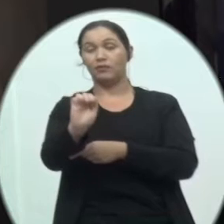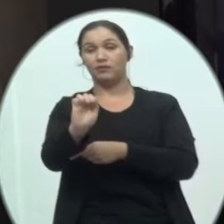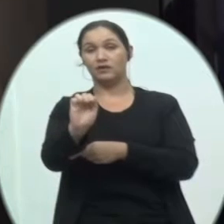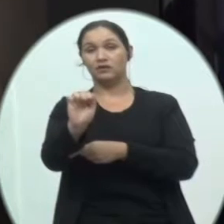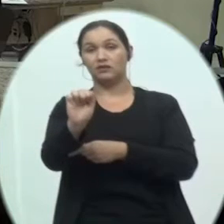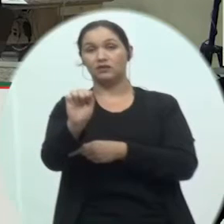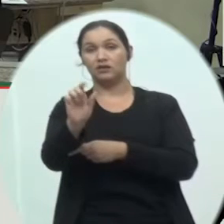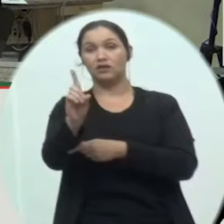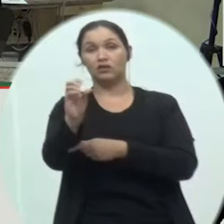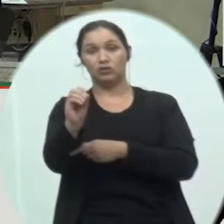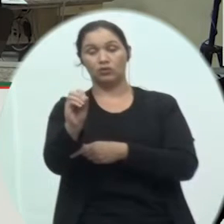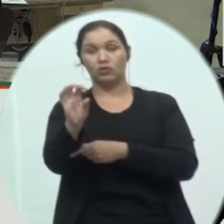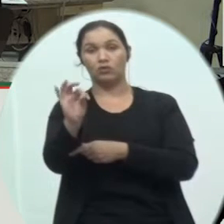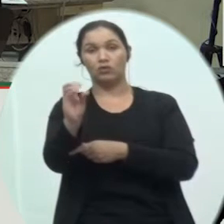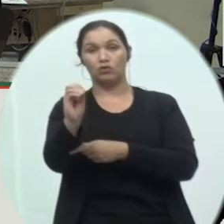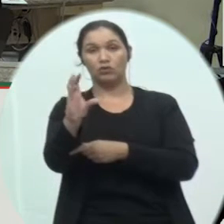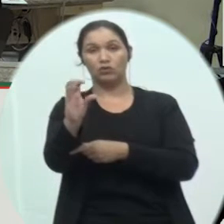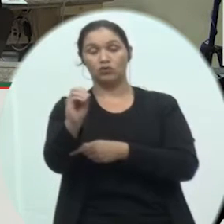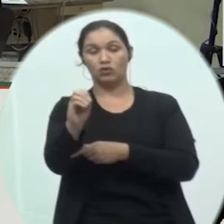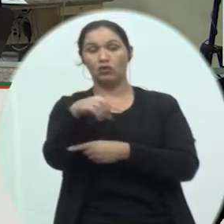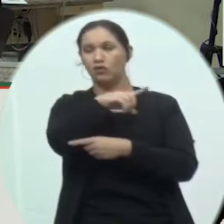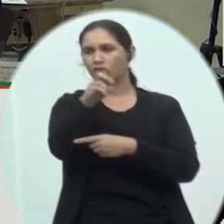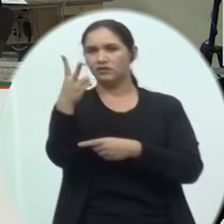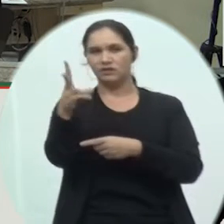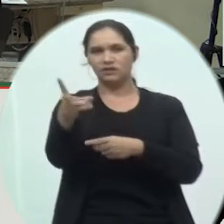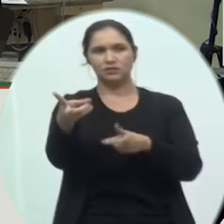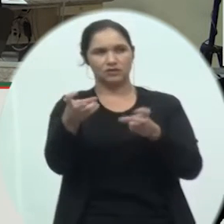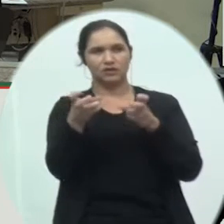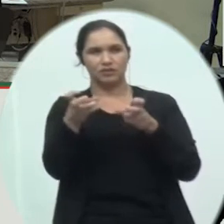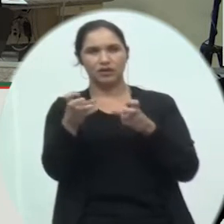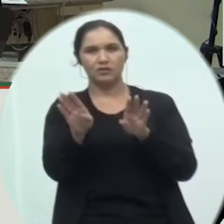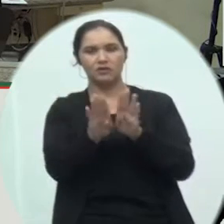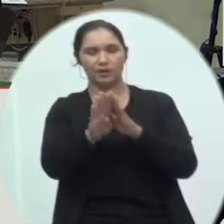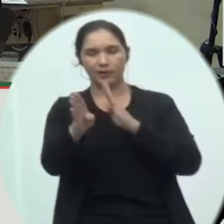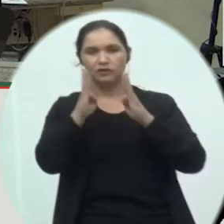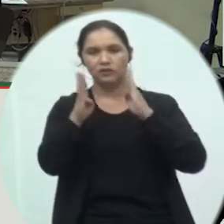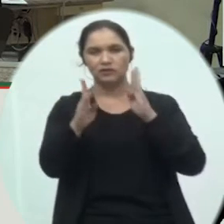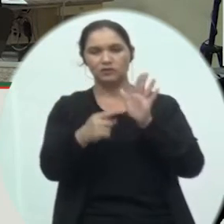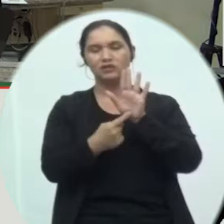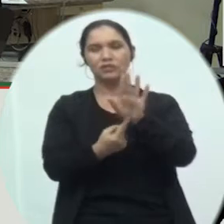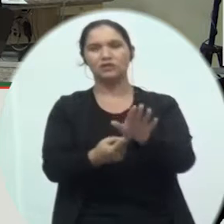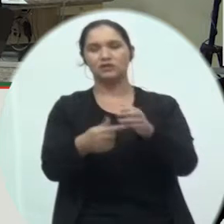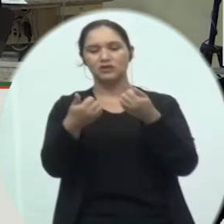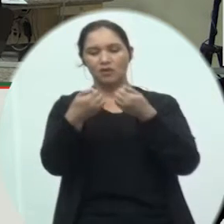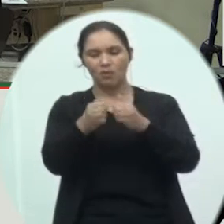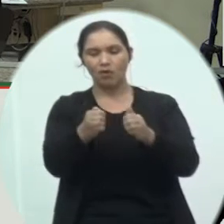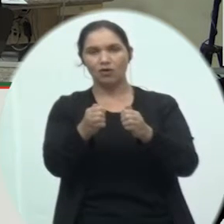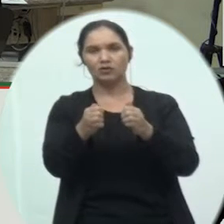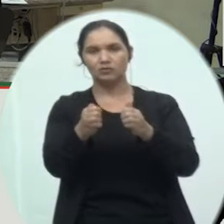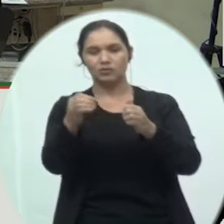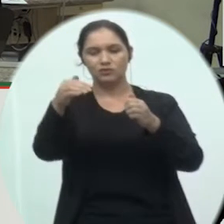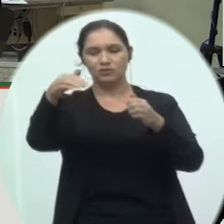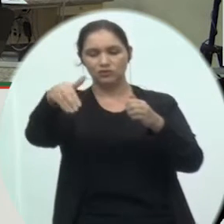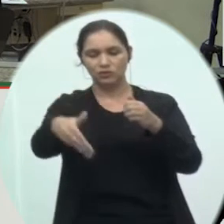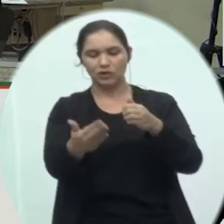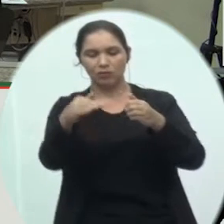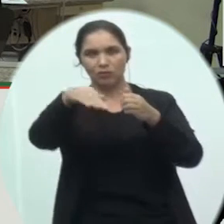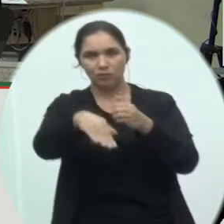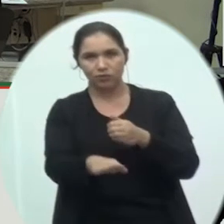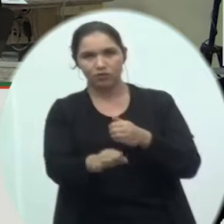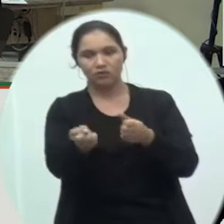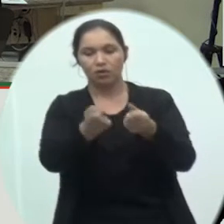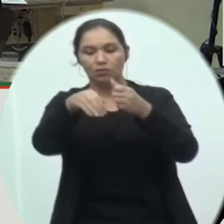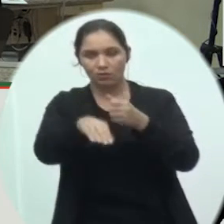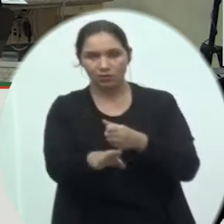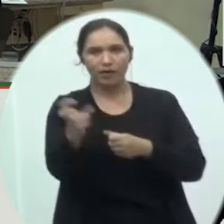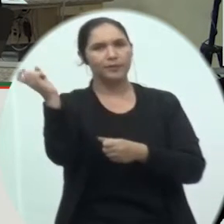também, ônibus caindo nas valetas lá, nesses dias de chuva. Então, é prioridade que o governo faça um